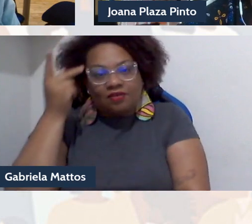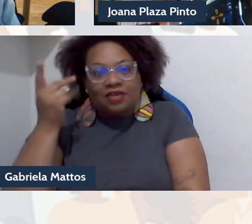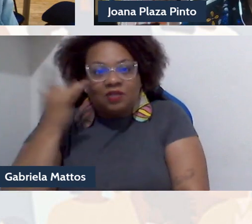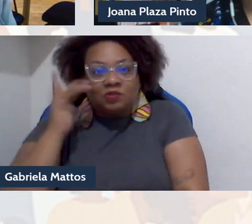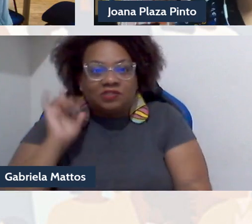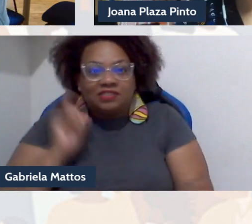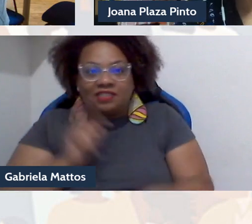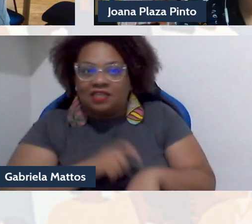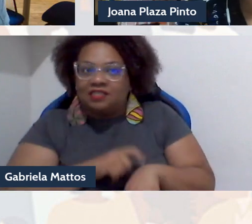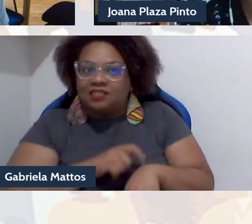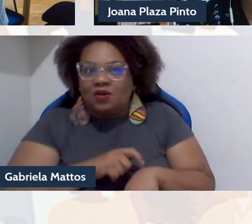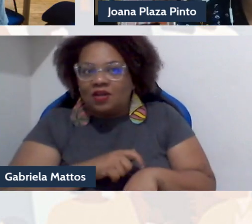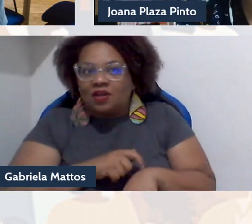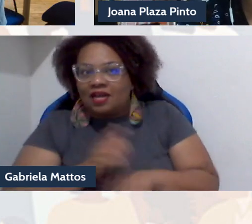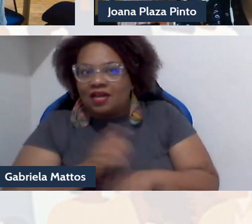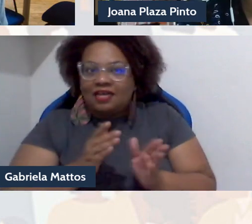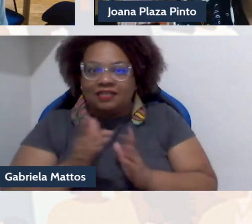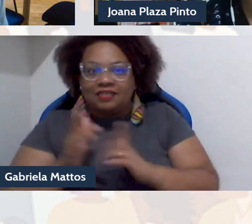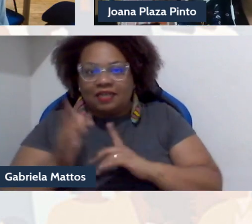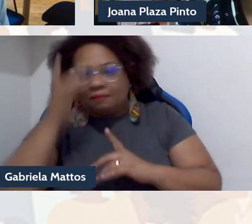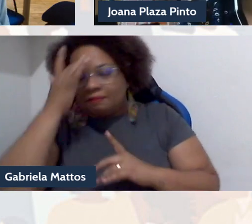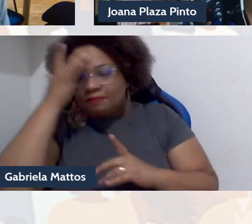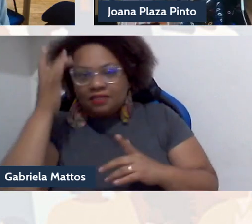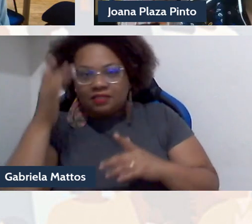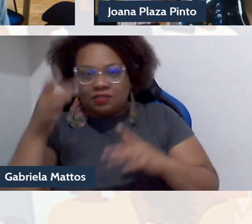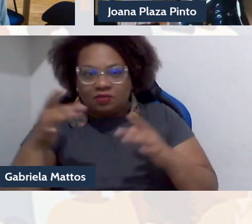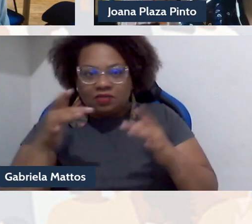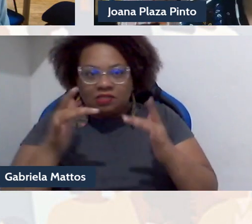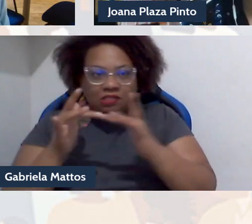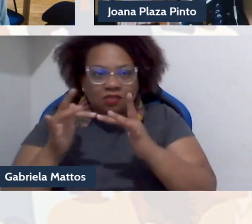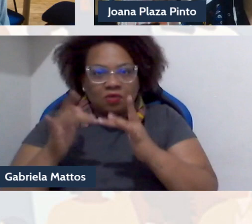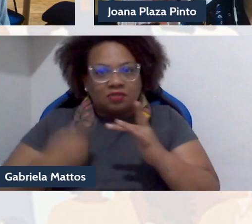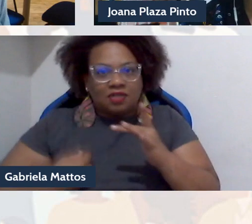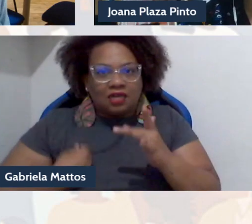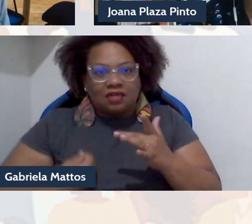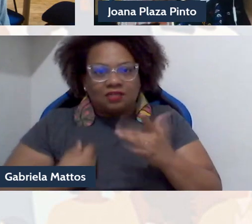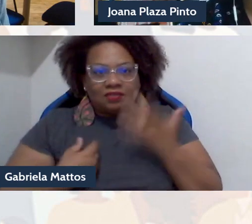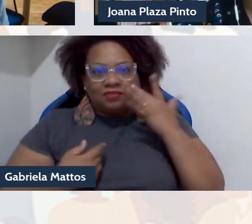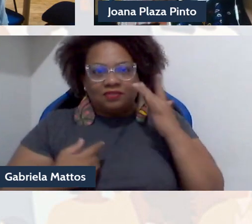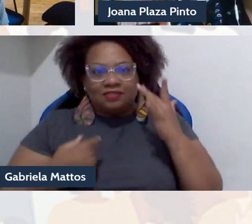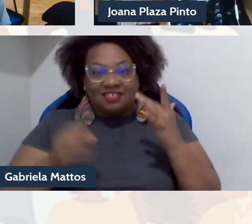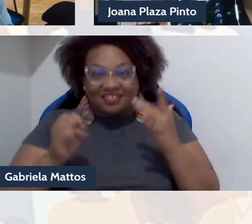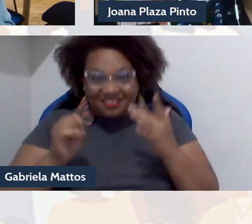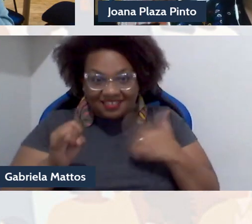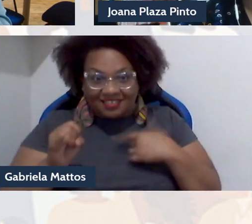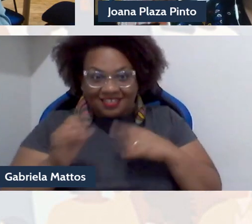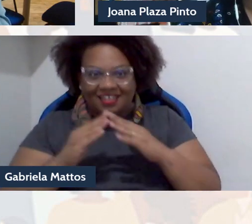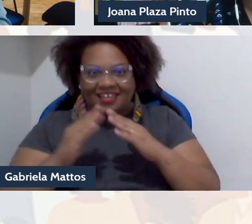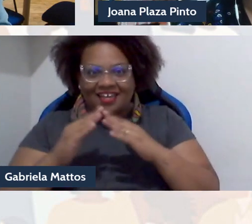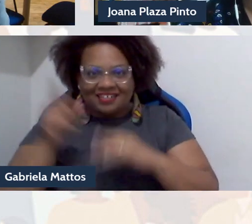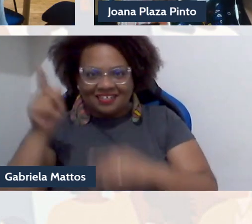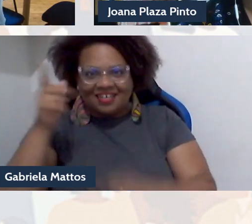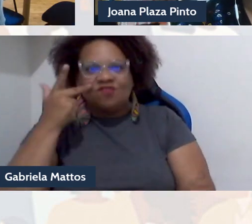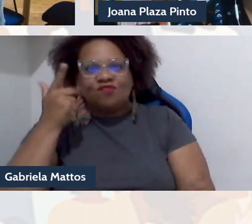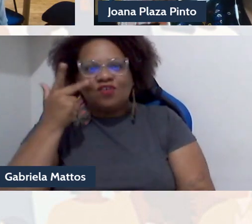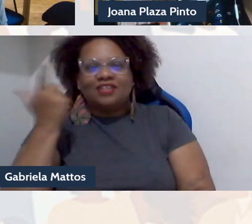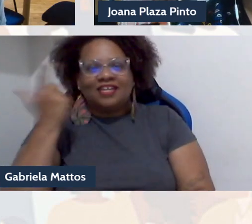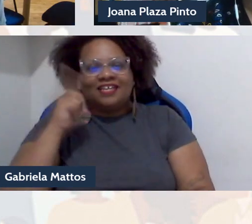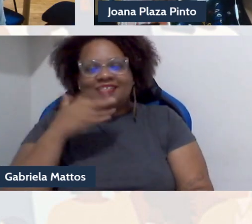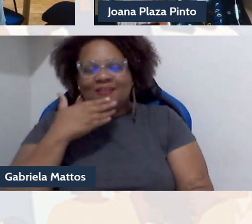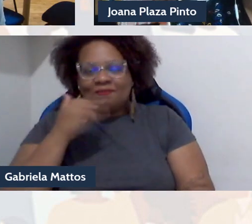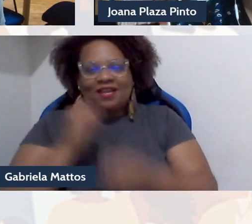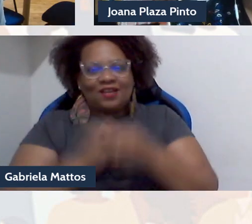né, tem mais gente conectada, não sei. Em casa, quando eu estou em casa, em Fortaleza, minha conexão é melhor, isso não costuma